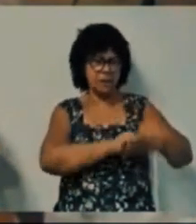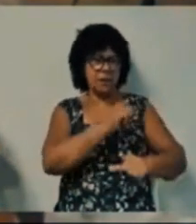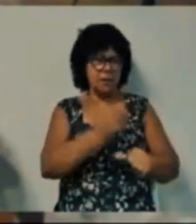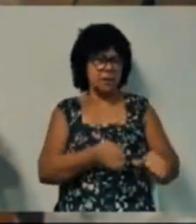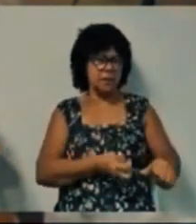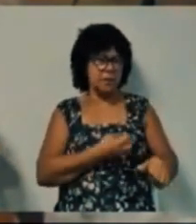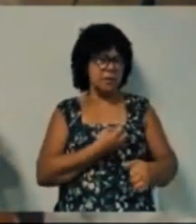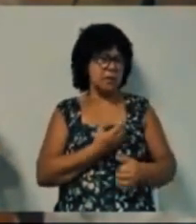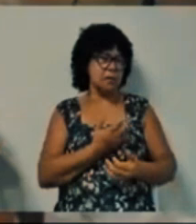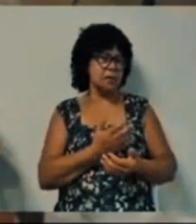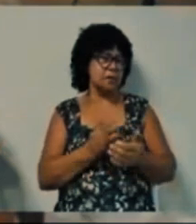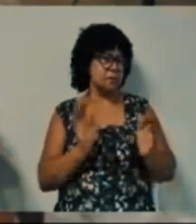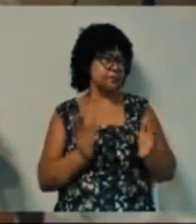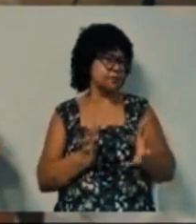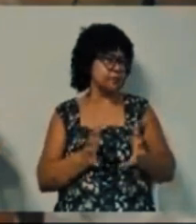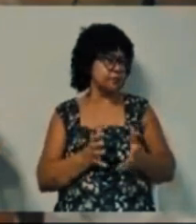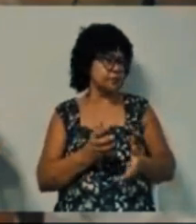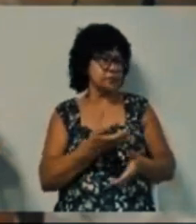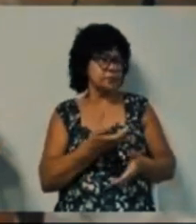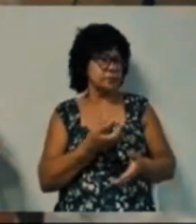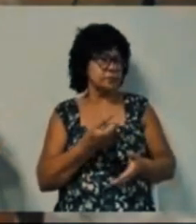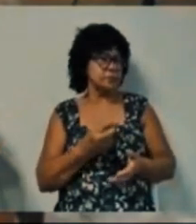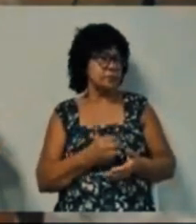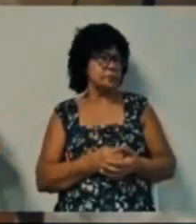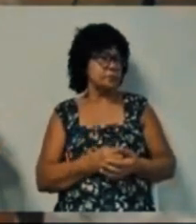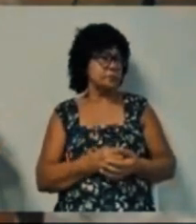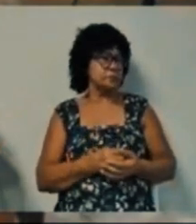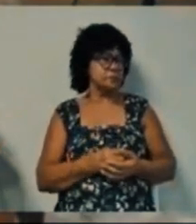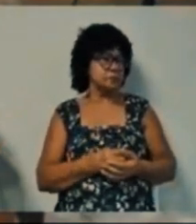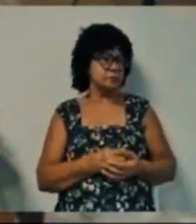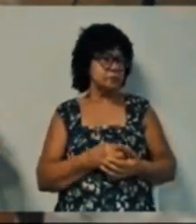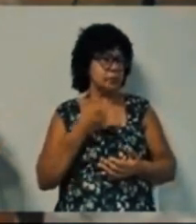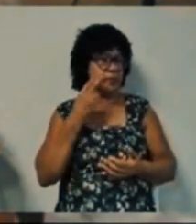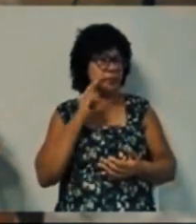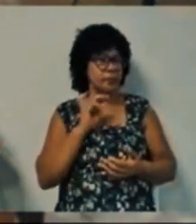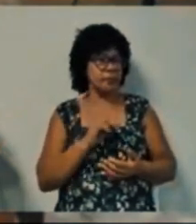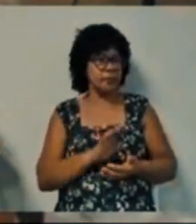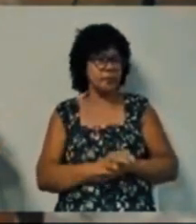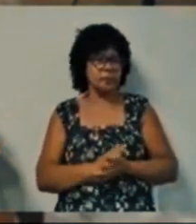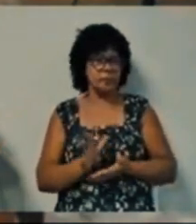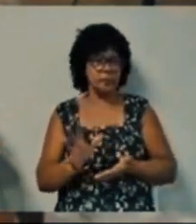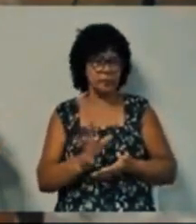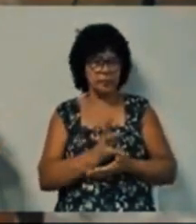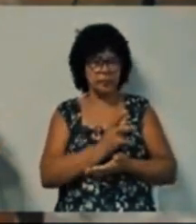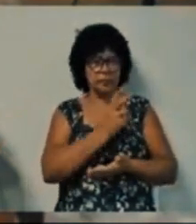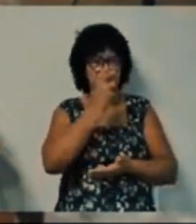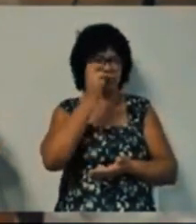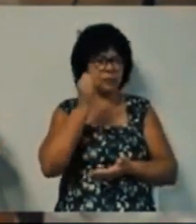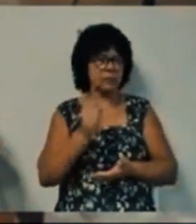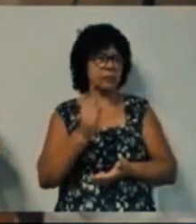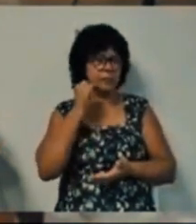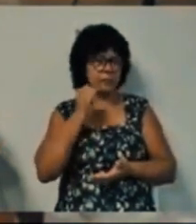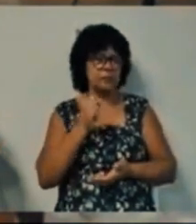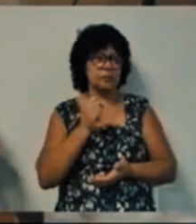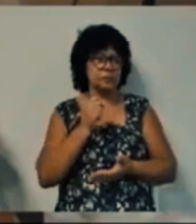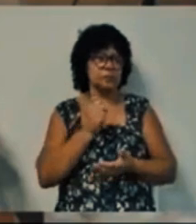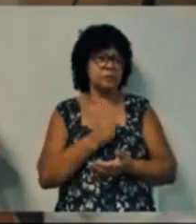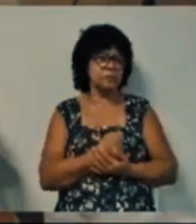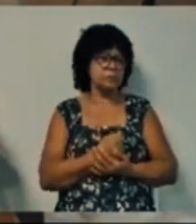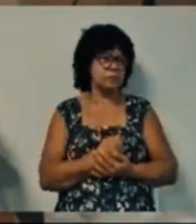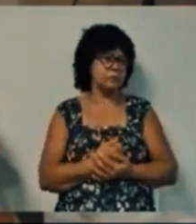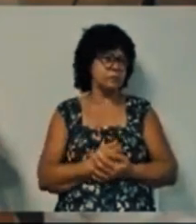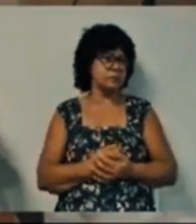estão aqui nessa noite, que já são salvas, e desejam fazer